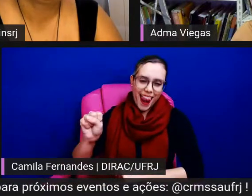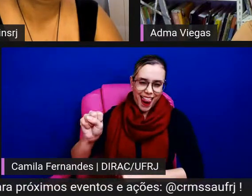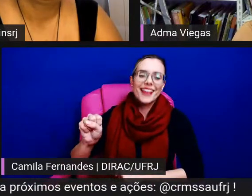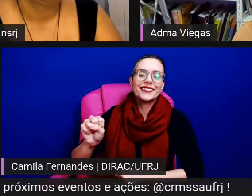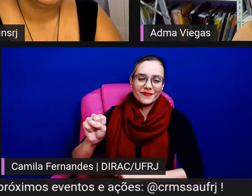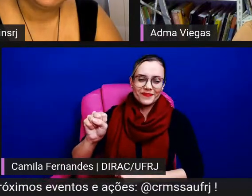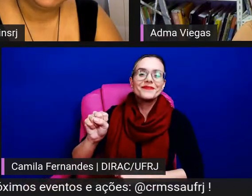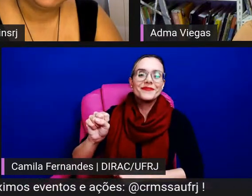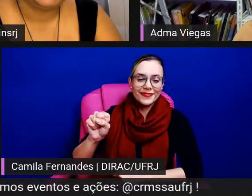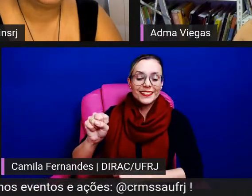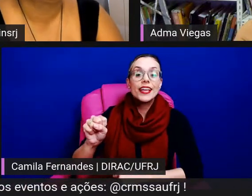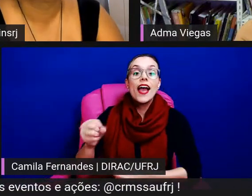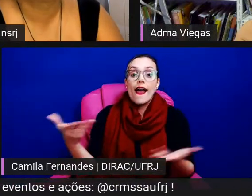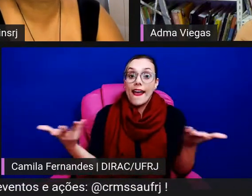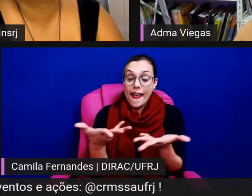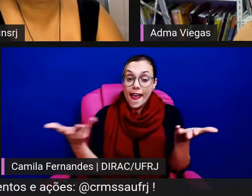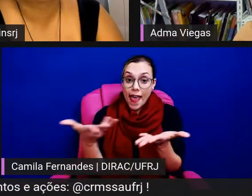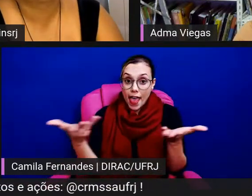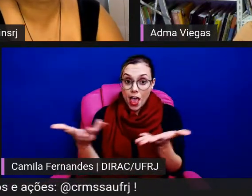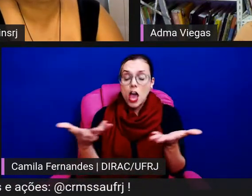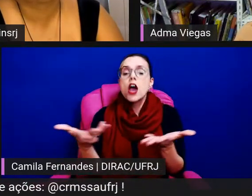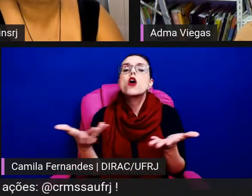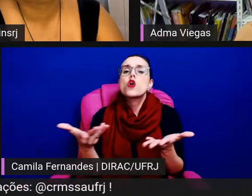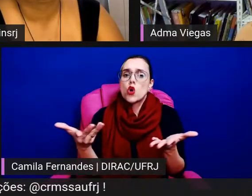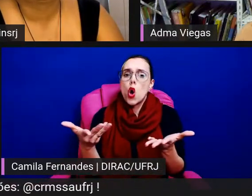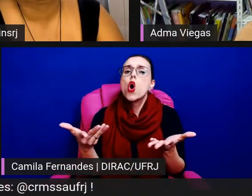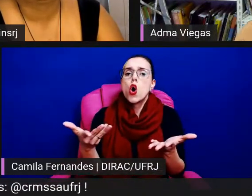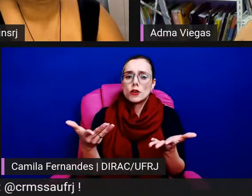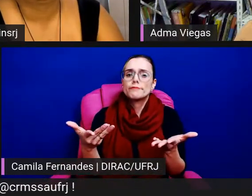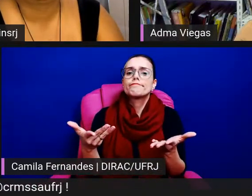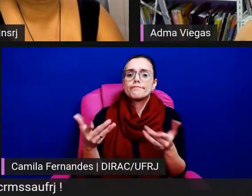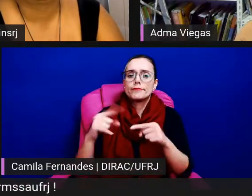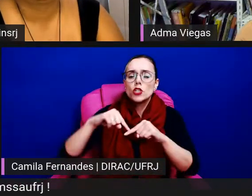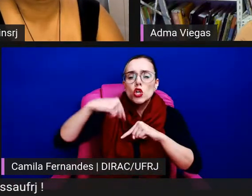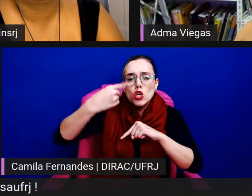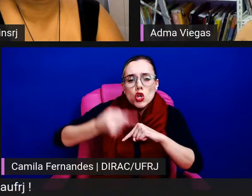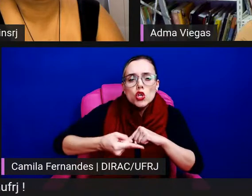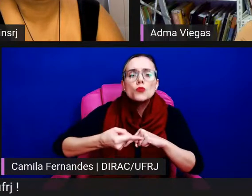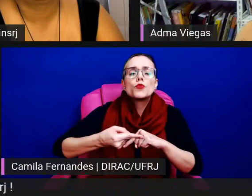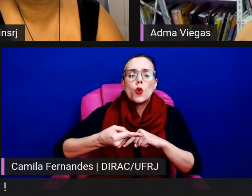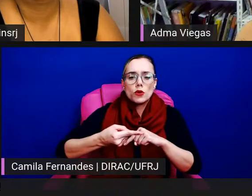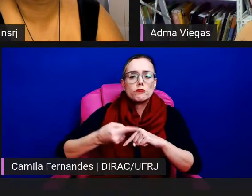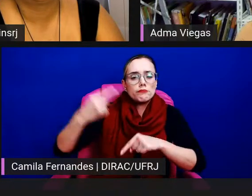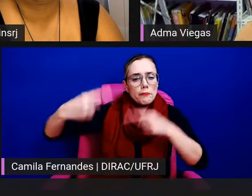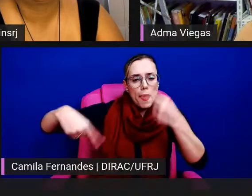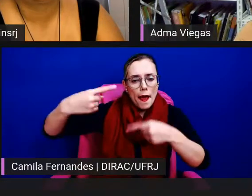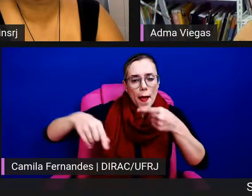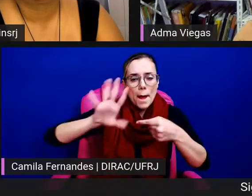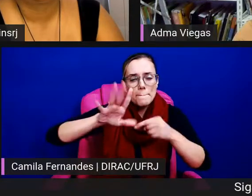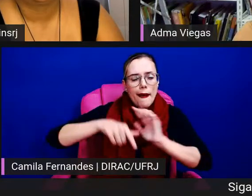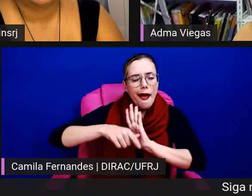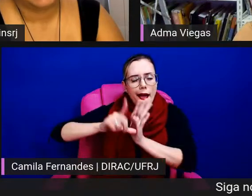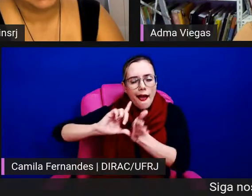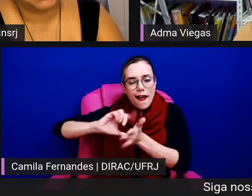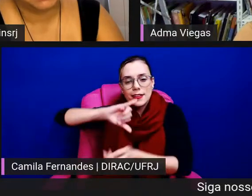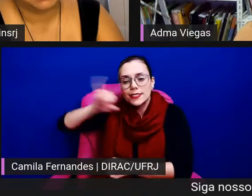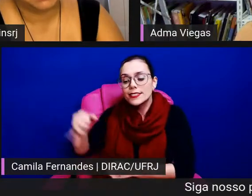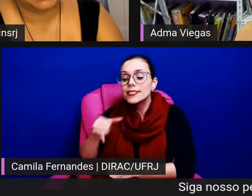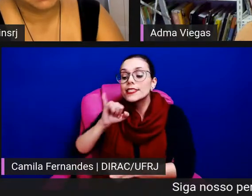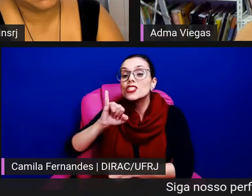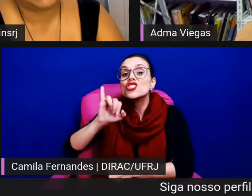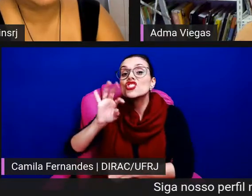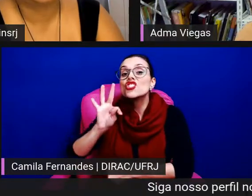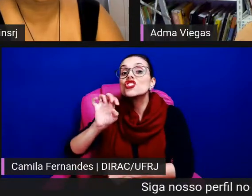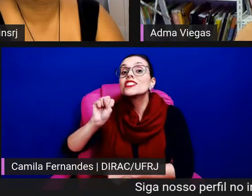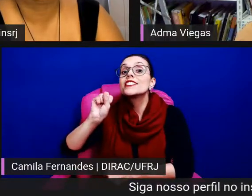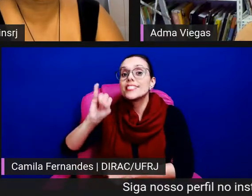Vamos aqui apresentar. Nós passamos aqui o filme no Jitsi, né? O filme Vestidas